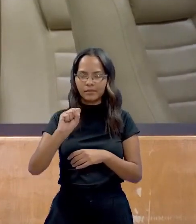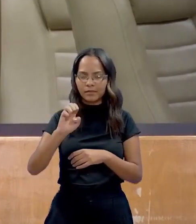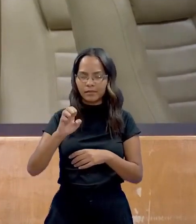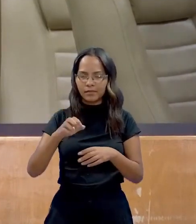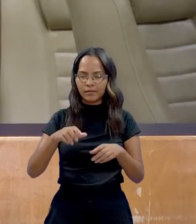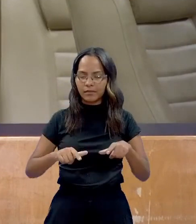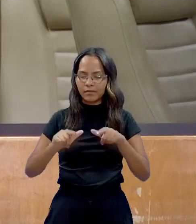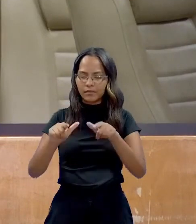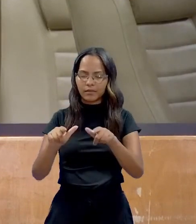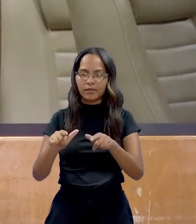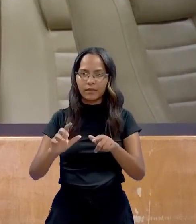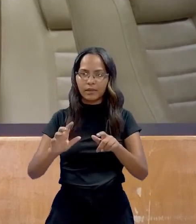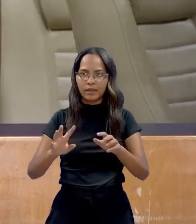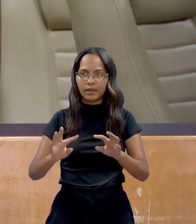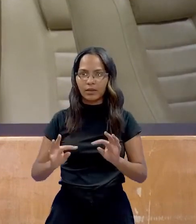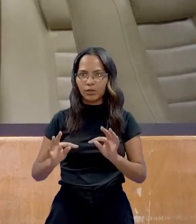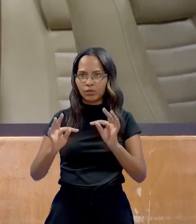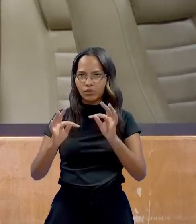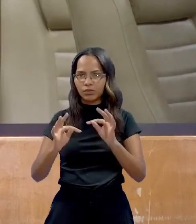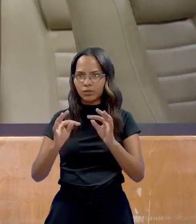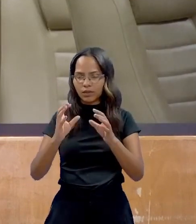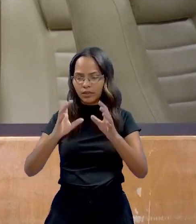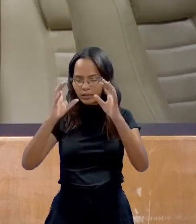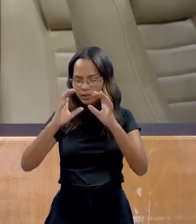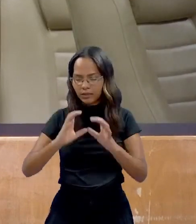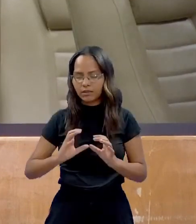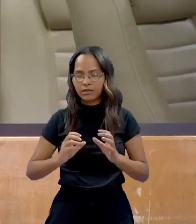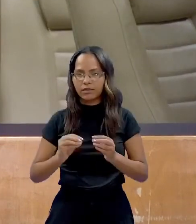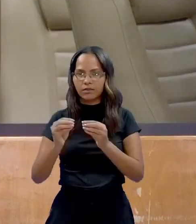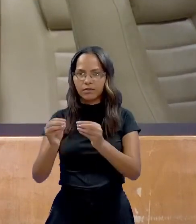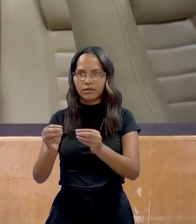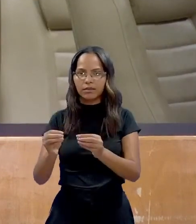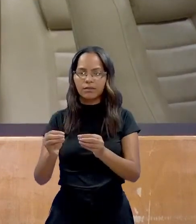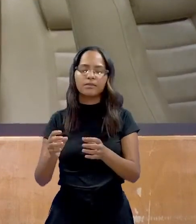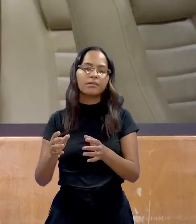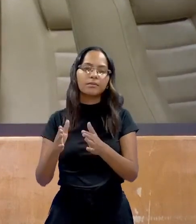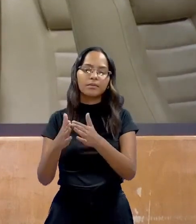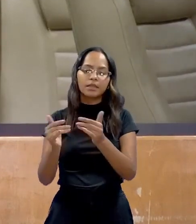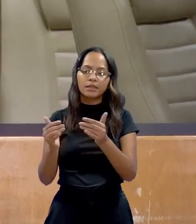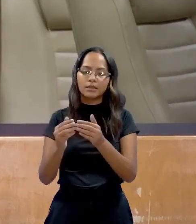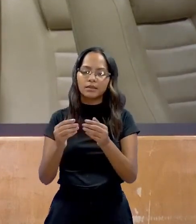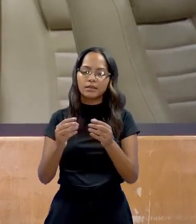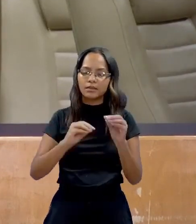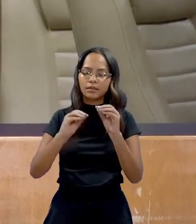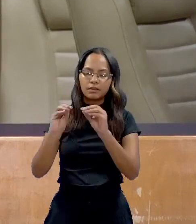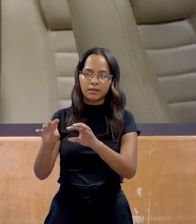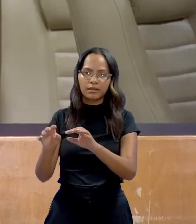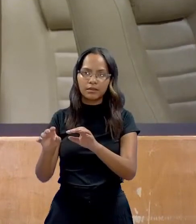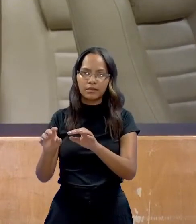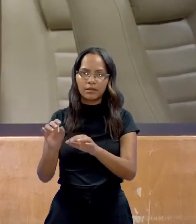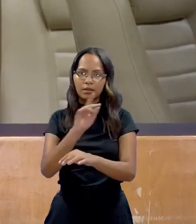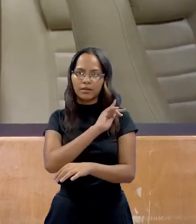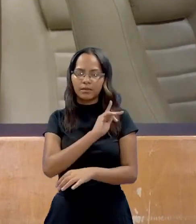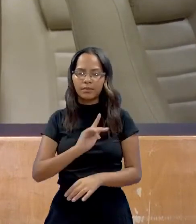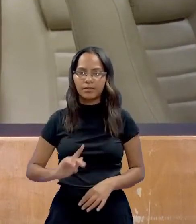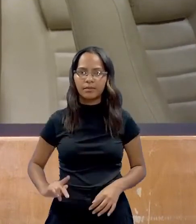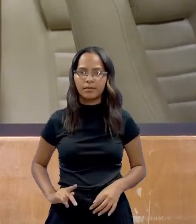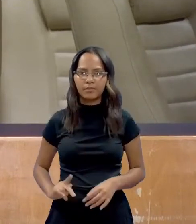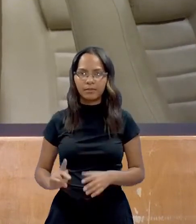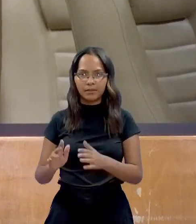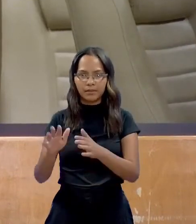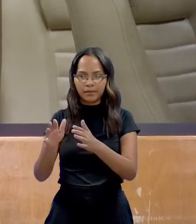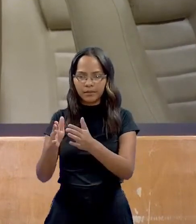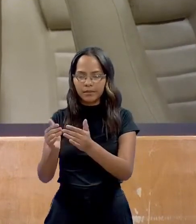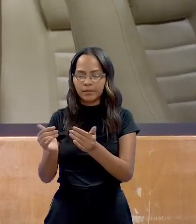senhor Marcelino Pereira da Silva. Requerimento endereçados à presidência, solicitando a